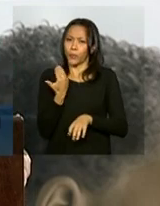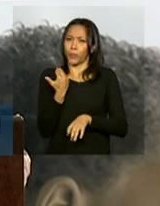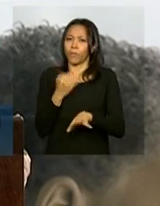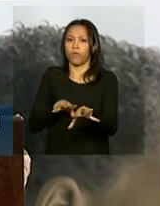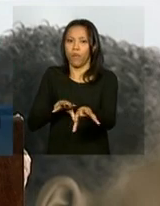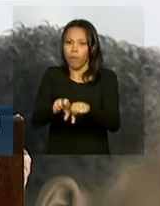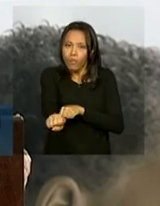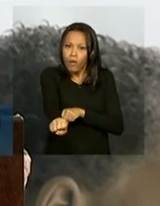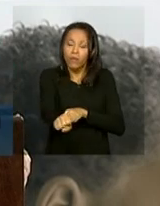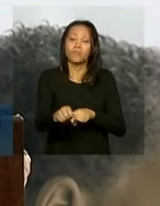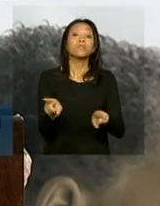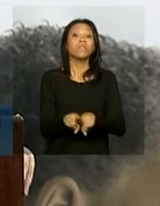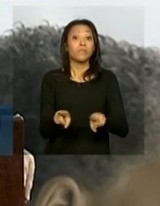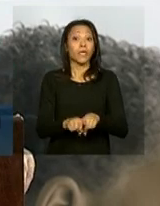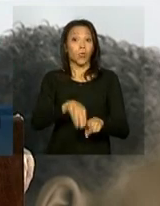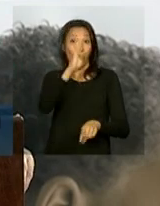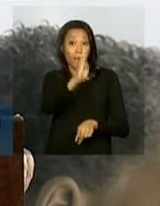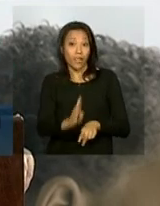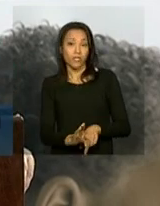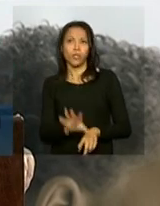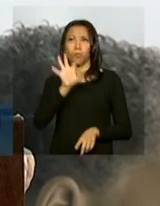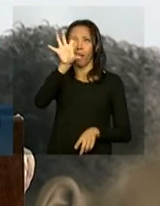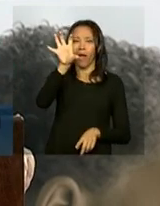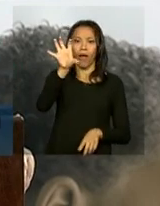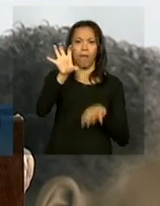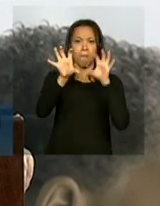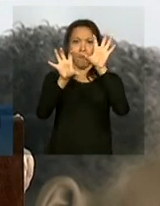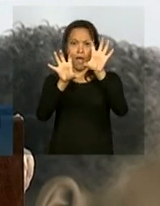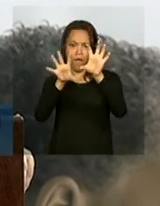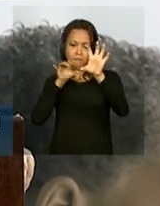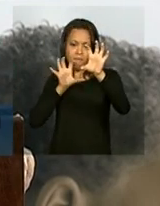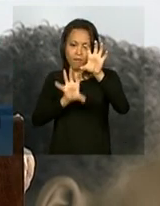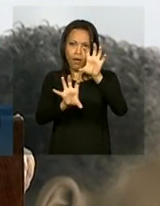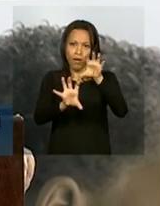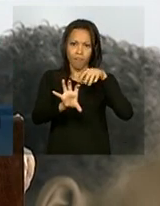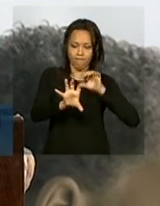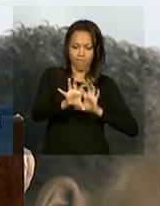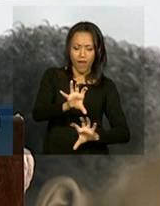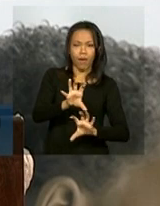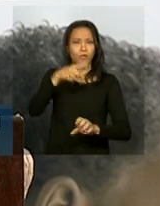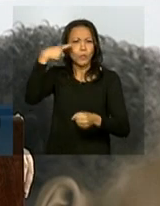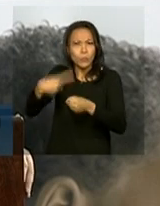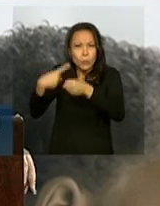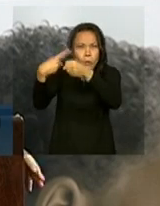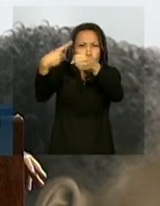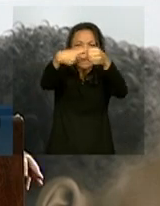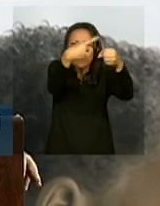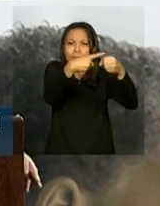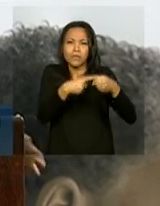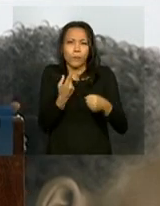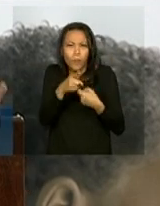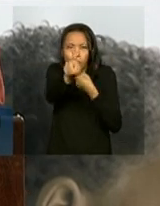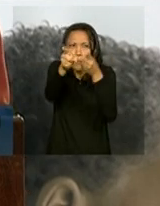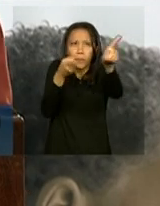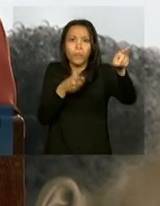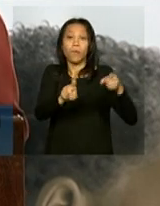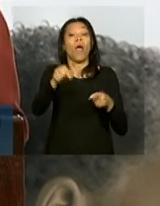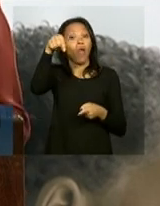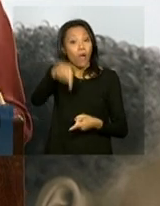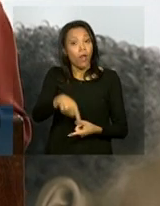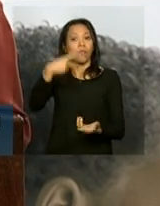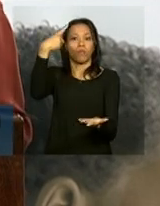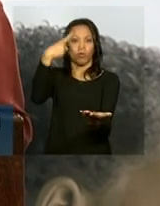o Brasil do Norte, com o Brasil do Nordeste, com o Brasil do interior. Sobretudo, esse é um